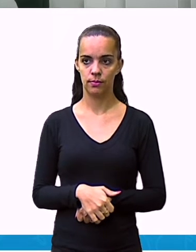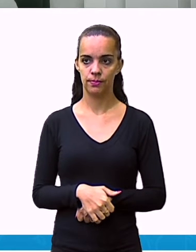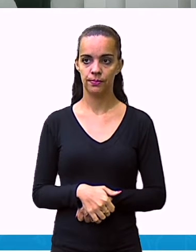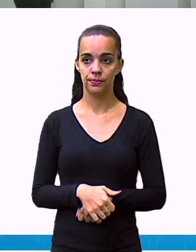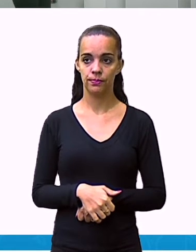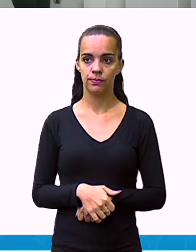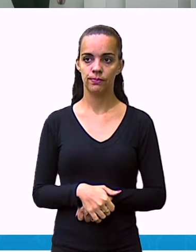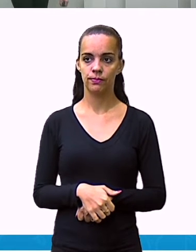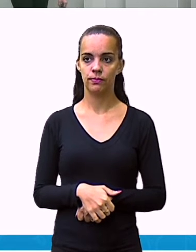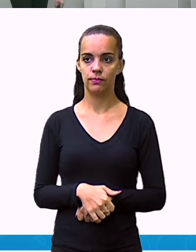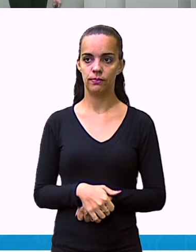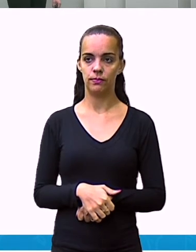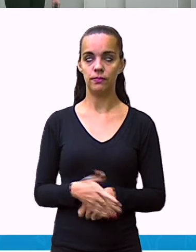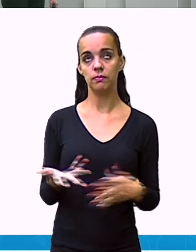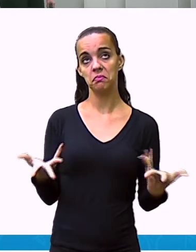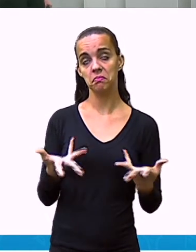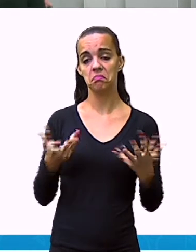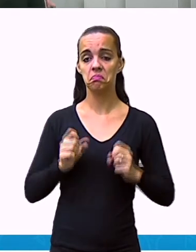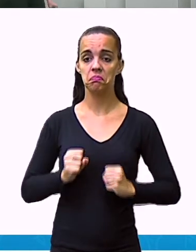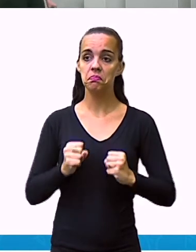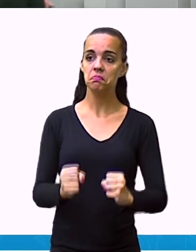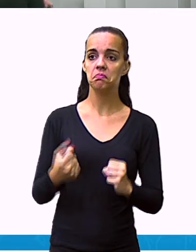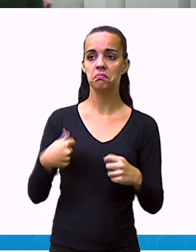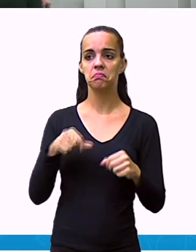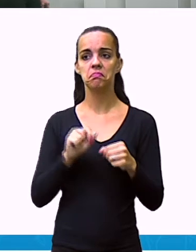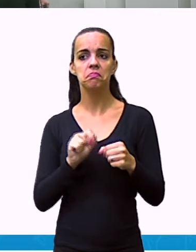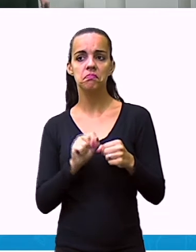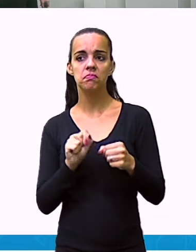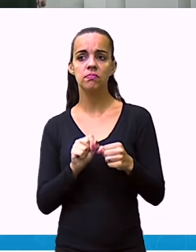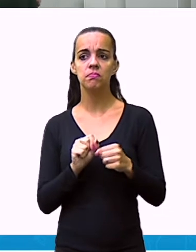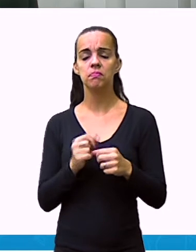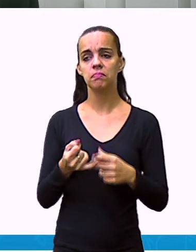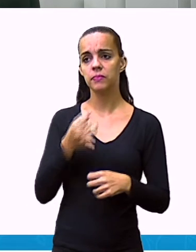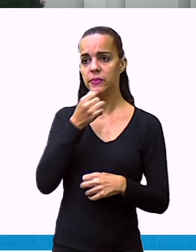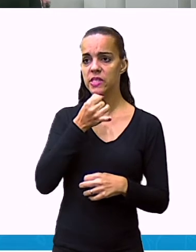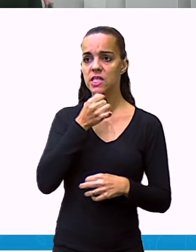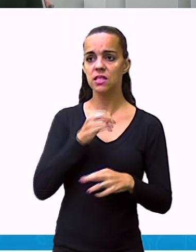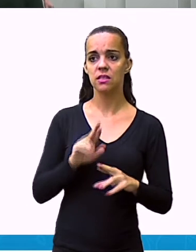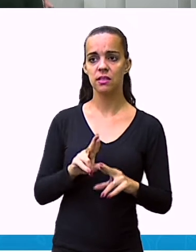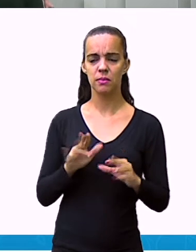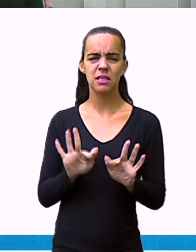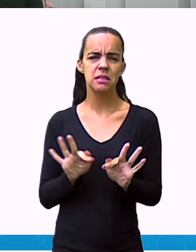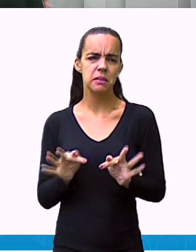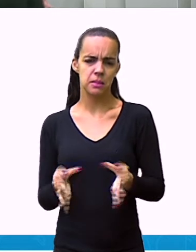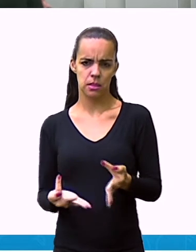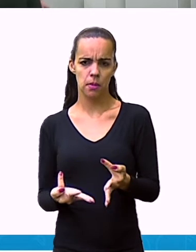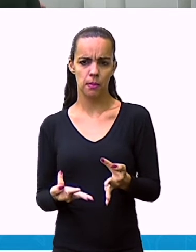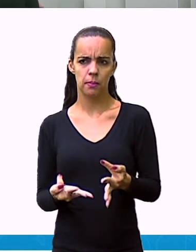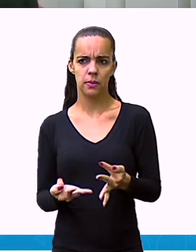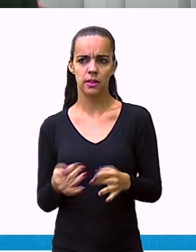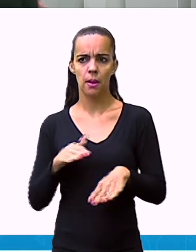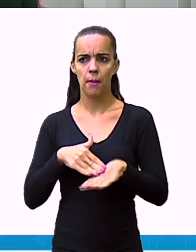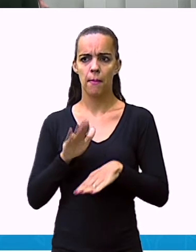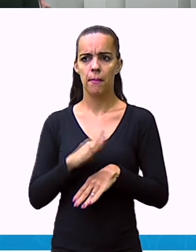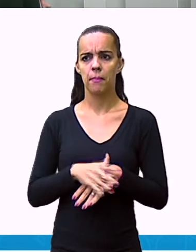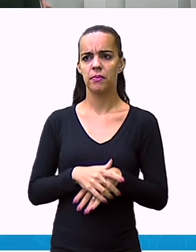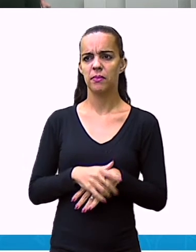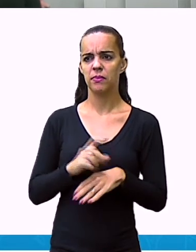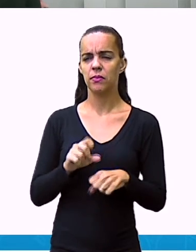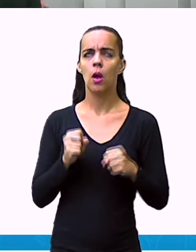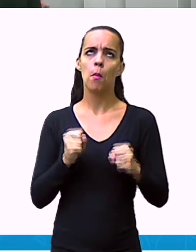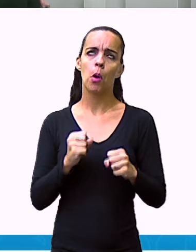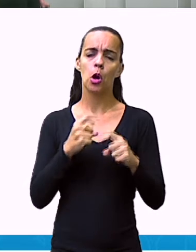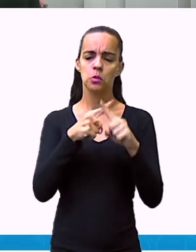agora eu poderia fazer uma forma mostrar para vocês aqui agora uma forma mais simples em vez de multiplicar por